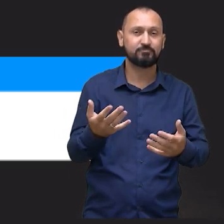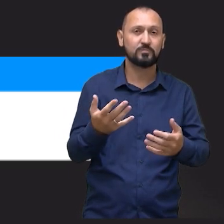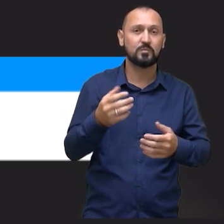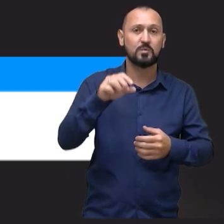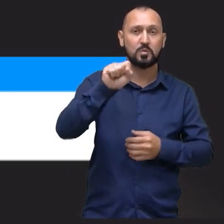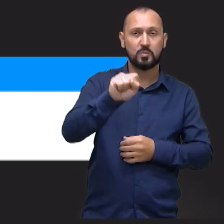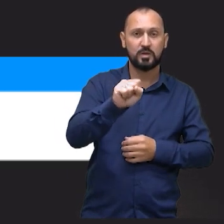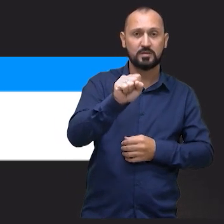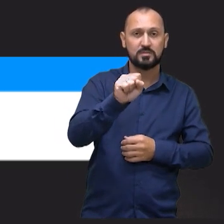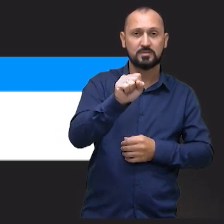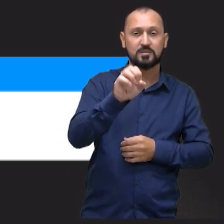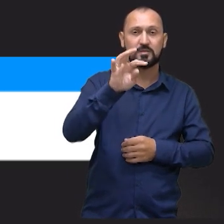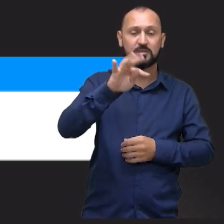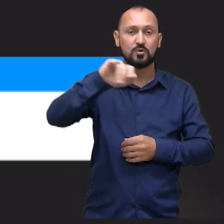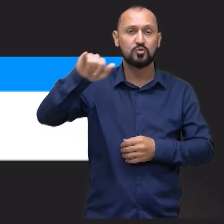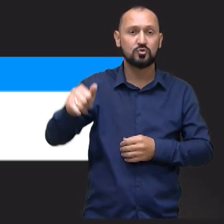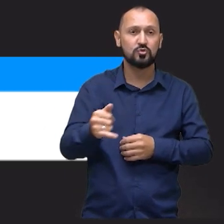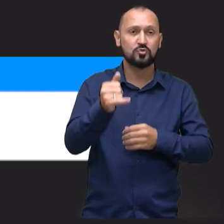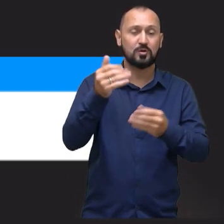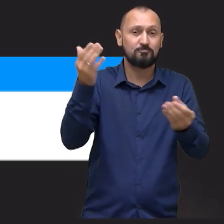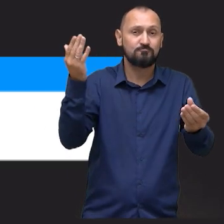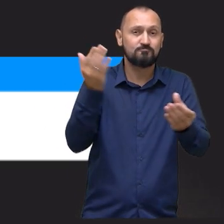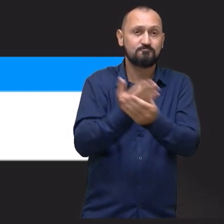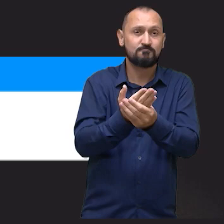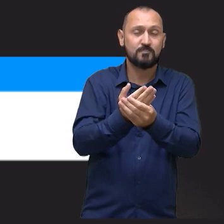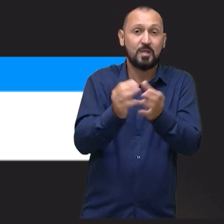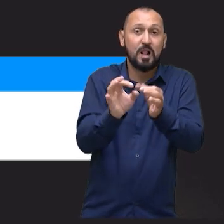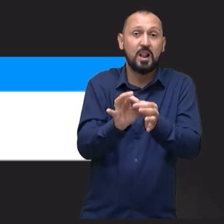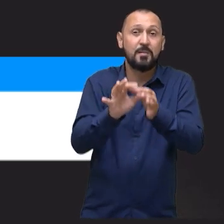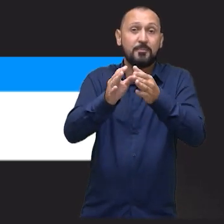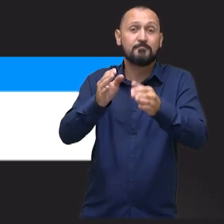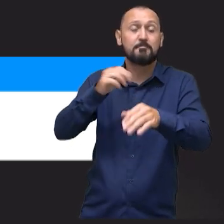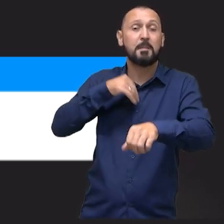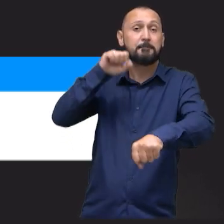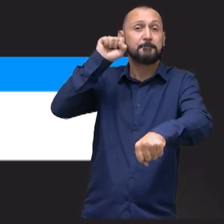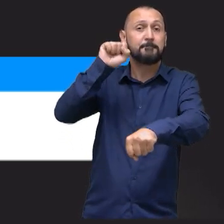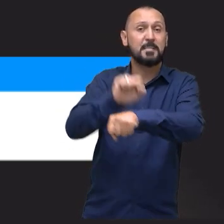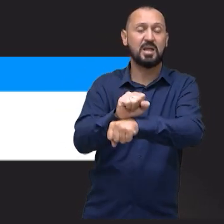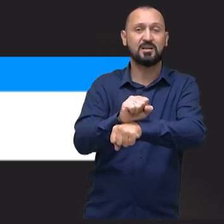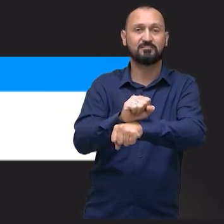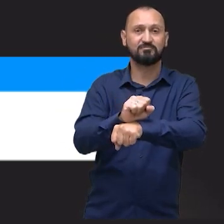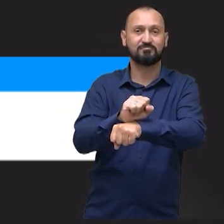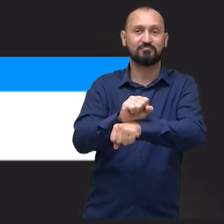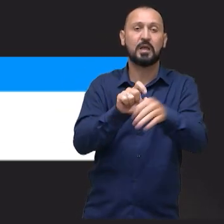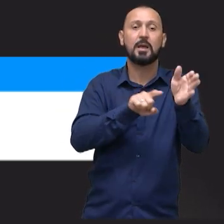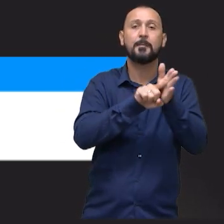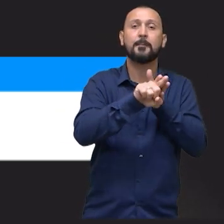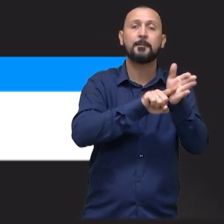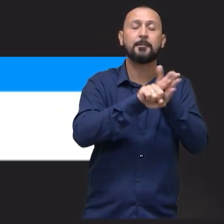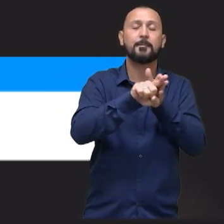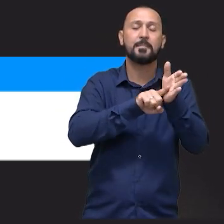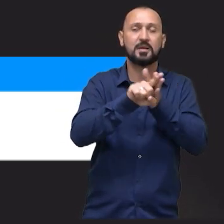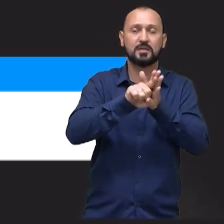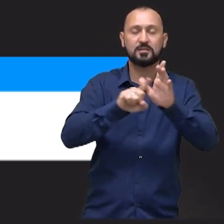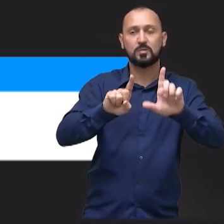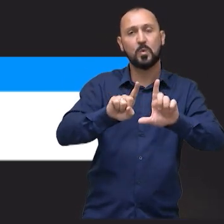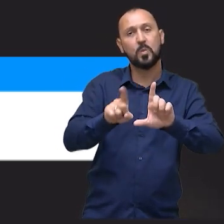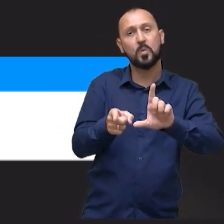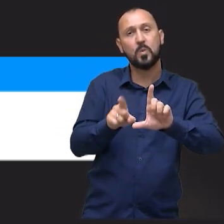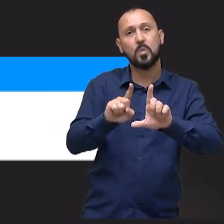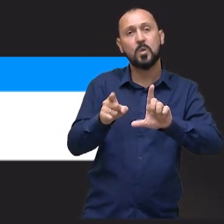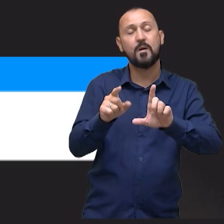4h57, o STJ concedeu liminar suspendendo imediatamente a perícia nos